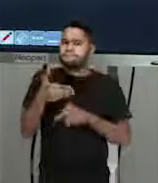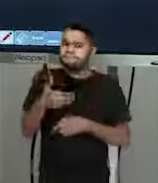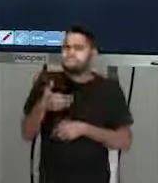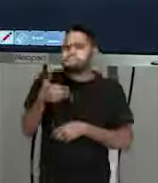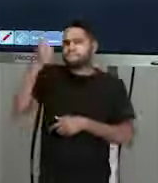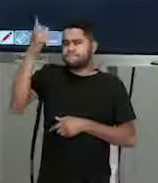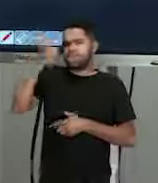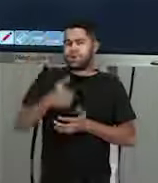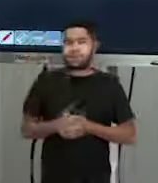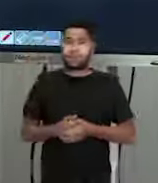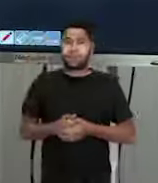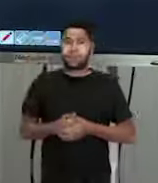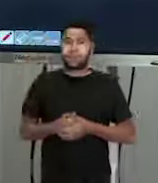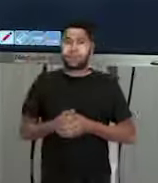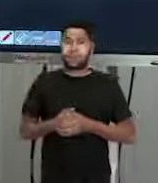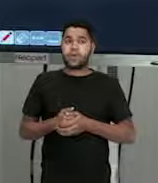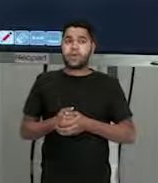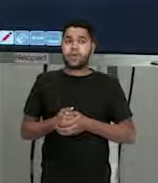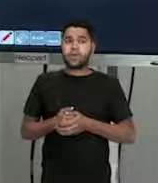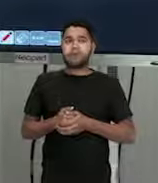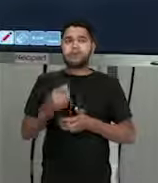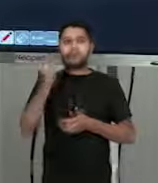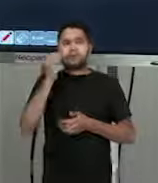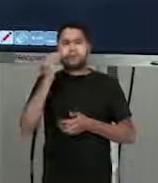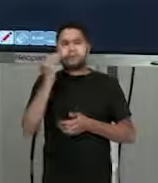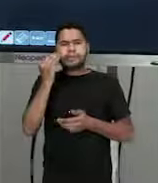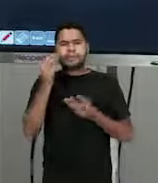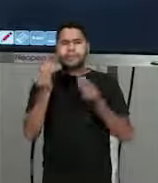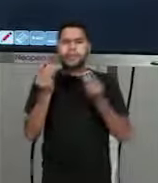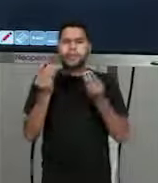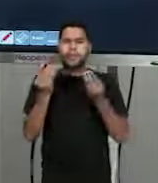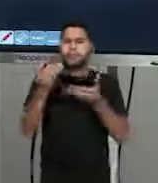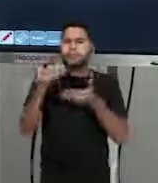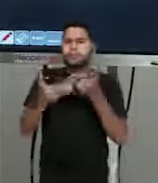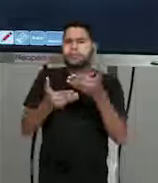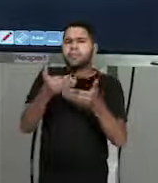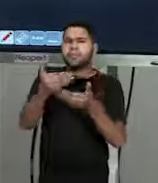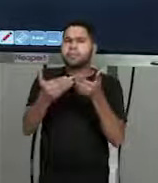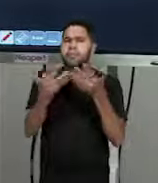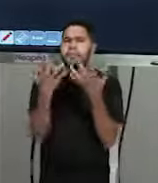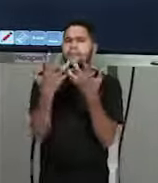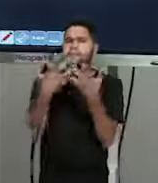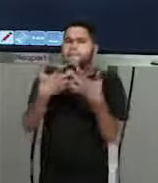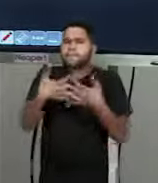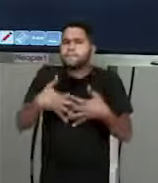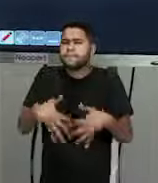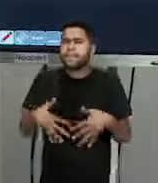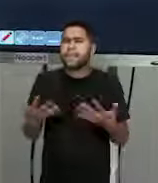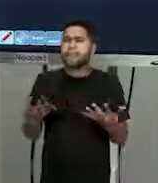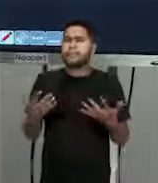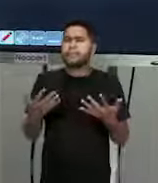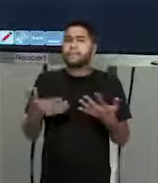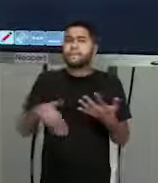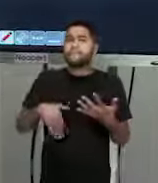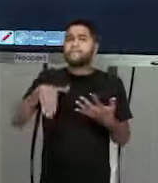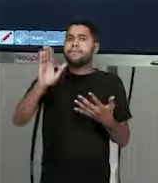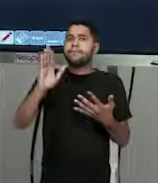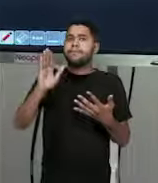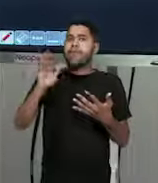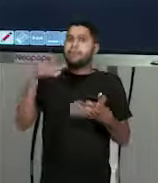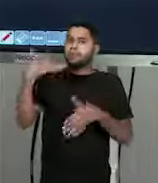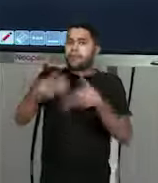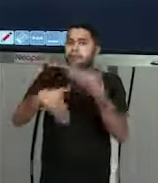melhor. Então, eles procuraram meios de desenvolver máquinas térmicas com o maior rendimento